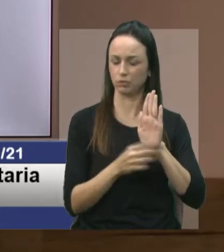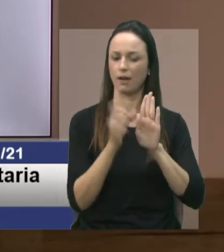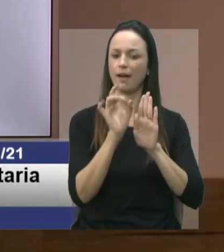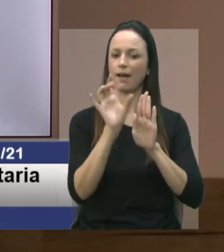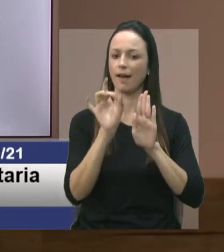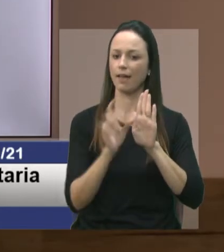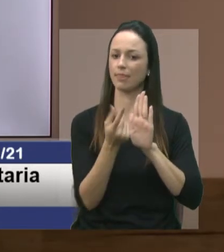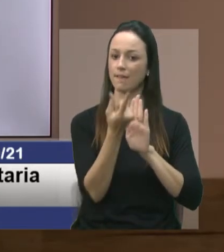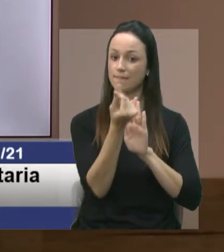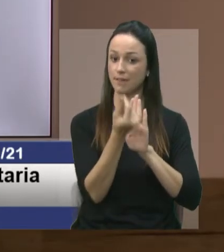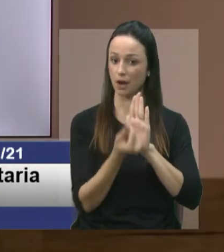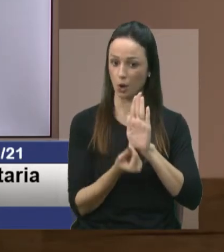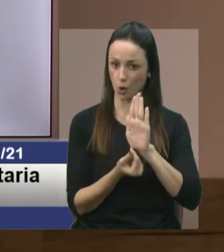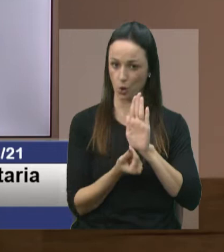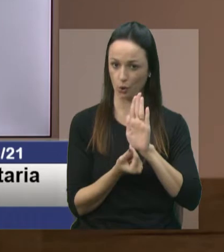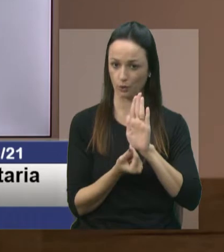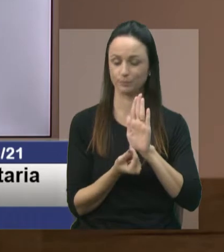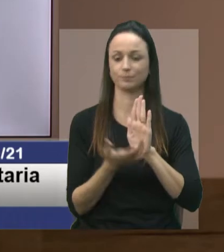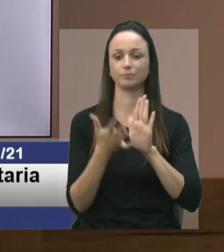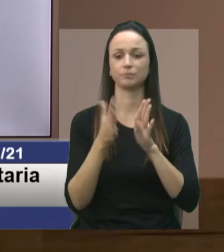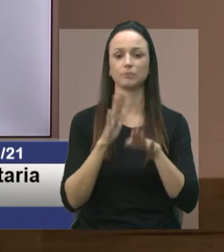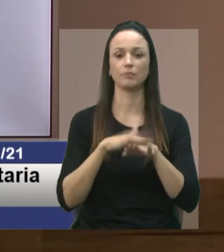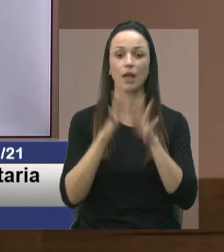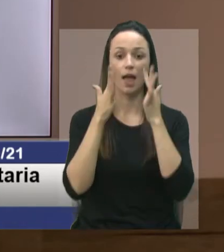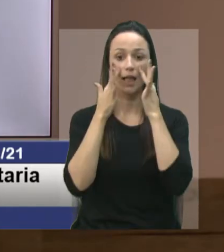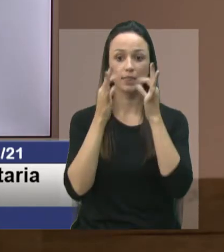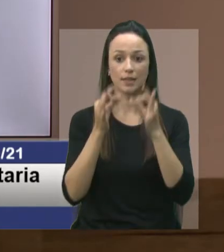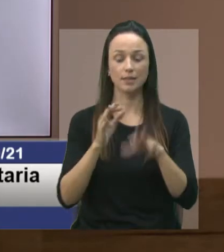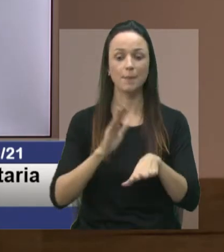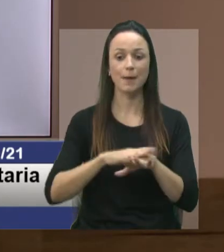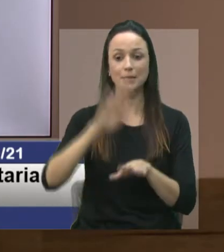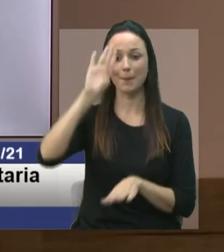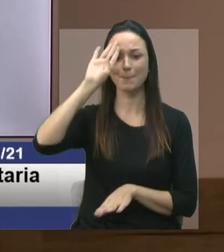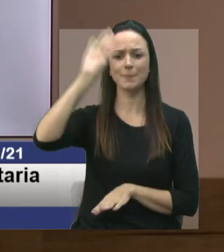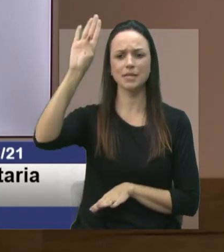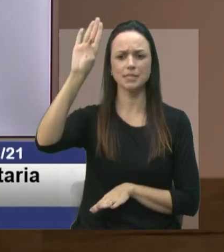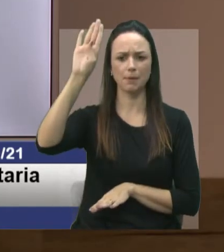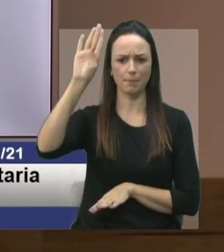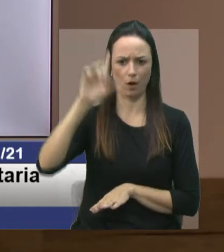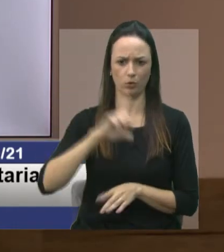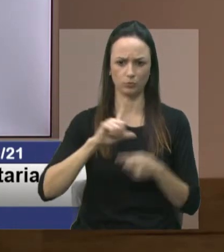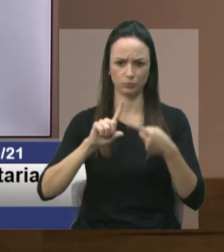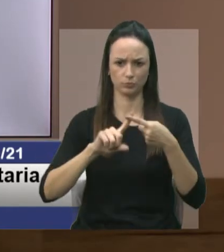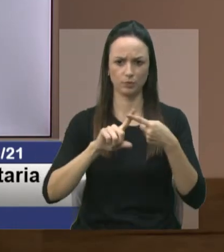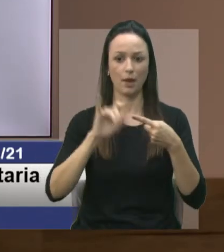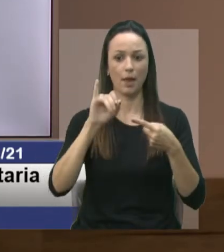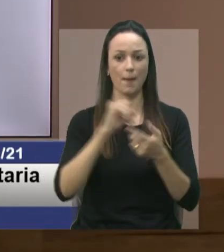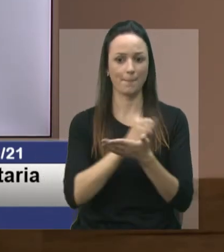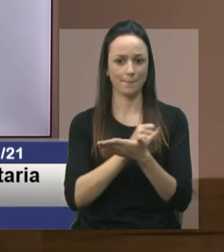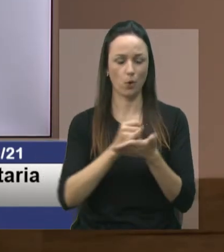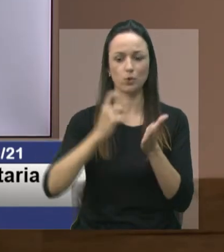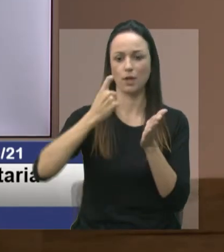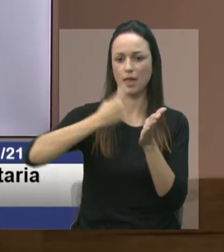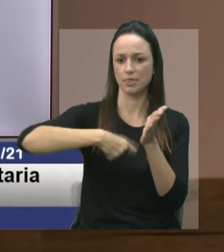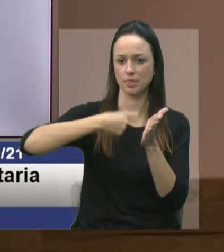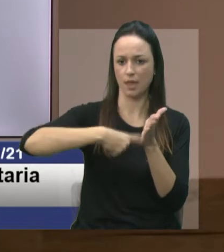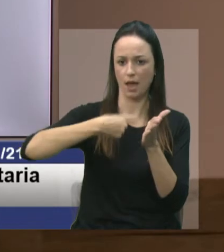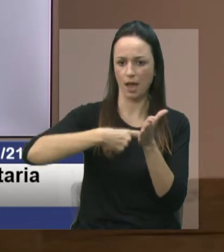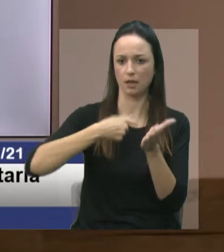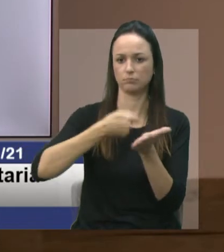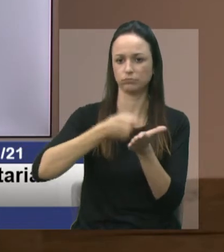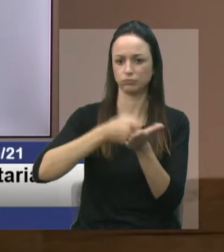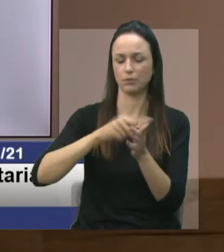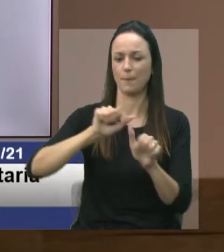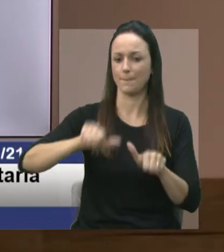arrecadado, chamando atenção para as principais arrecadações em impostos, taxas e contribuições de